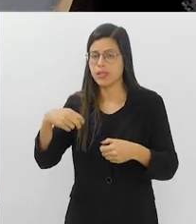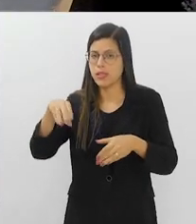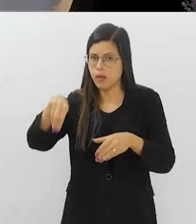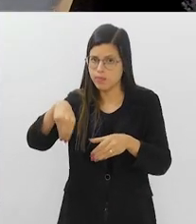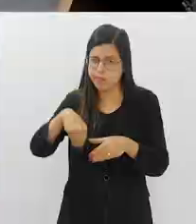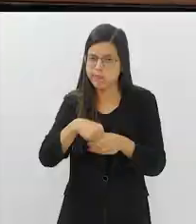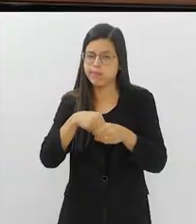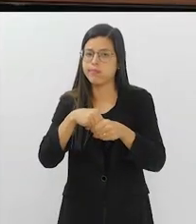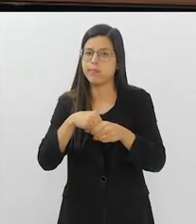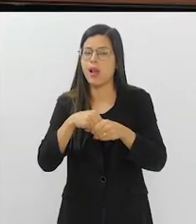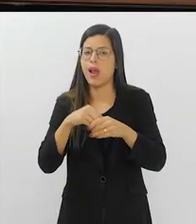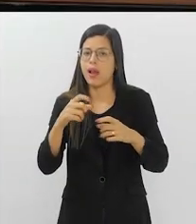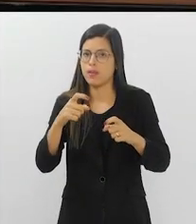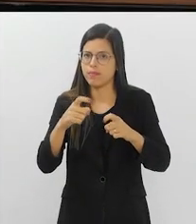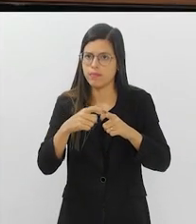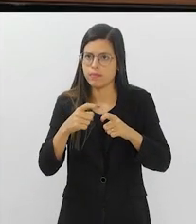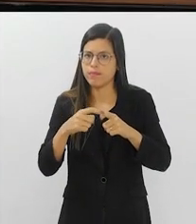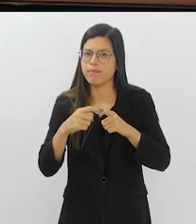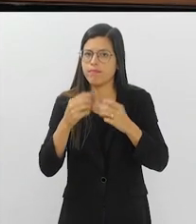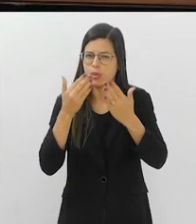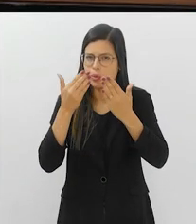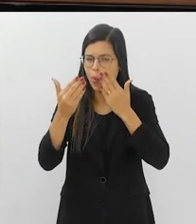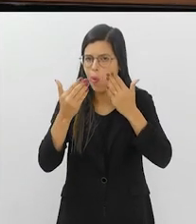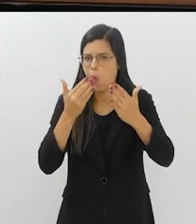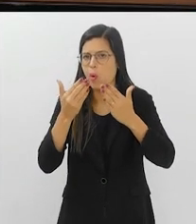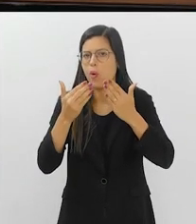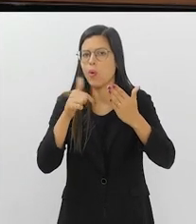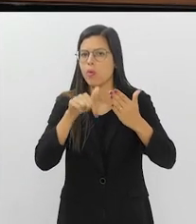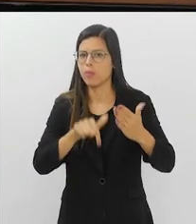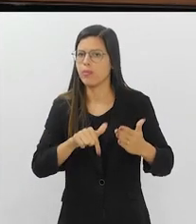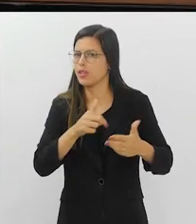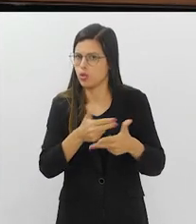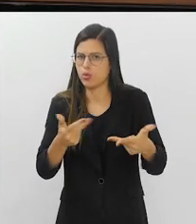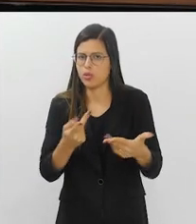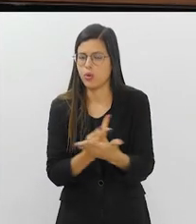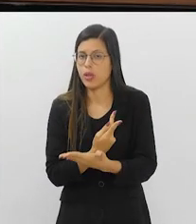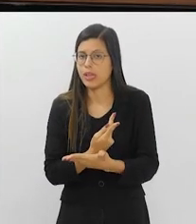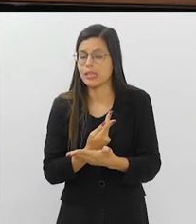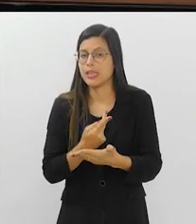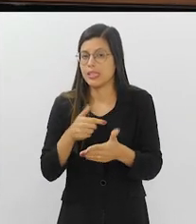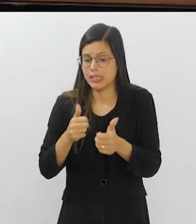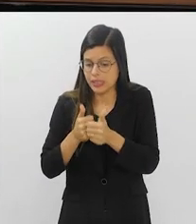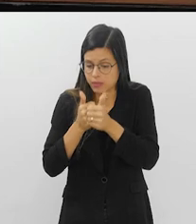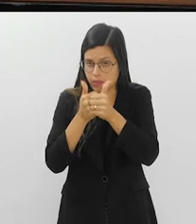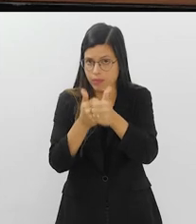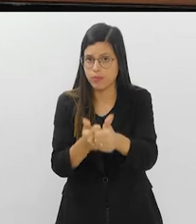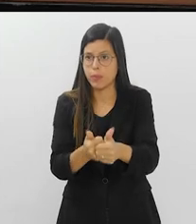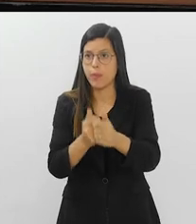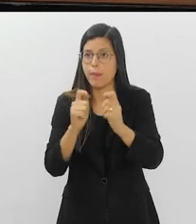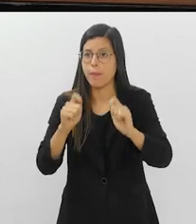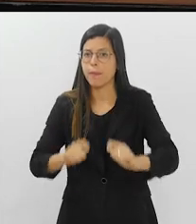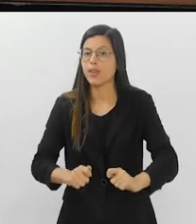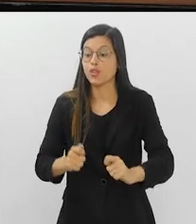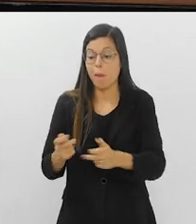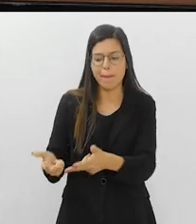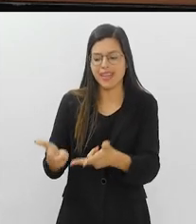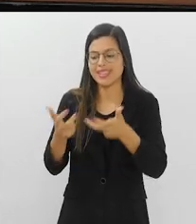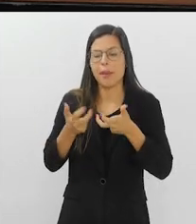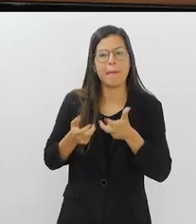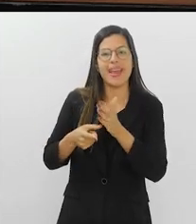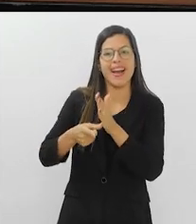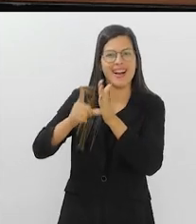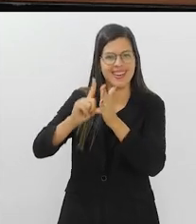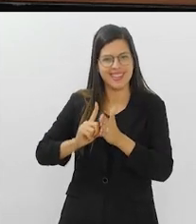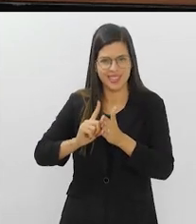clínico-institucional muito sensível para essas situações, porque essa atividade de acompanhamento, inclusive, vai permitir a identificação precoce